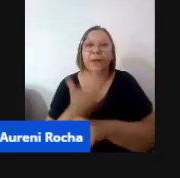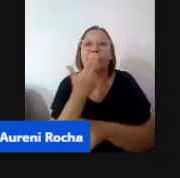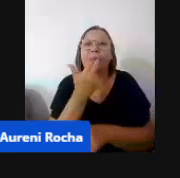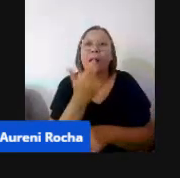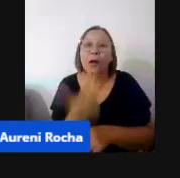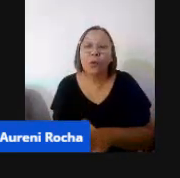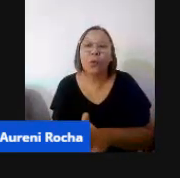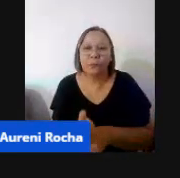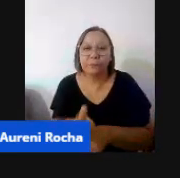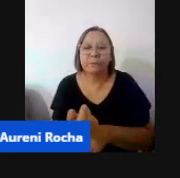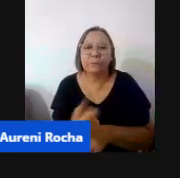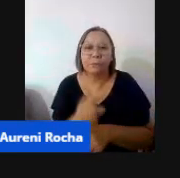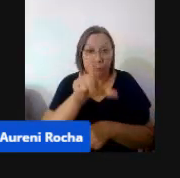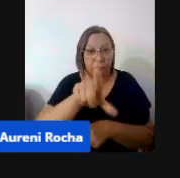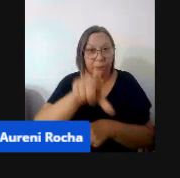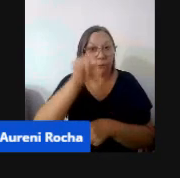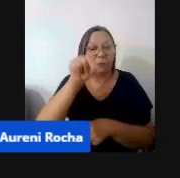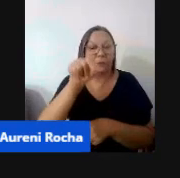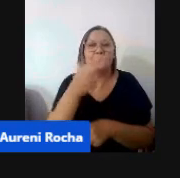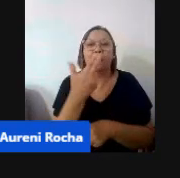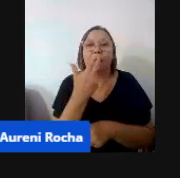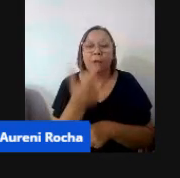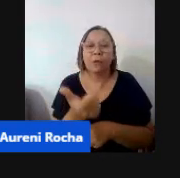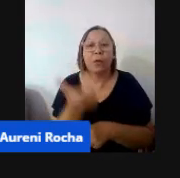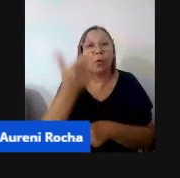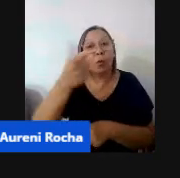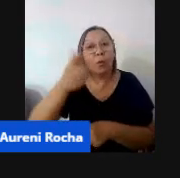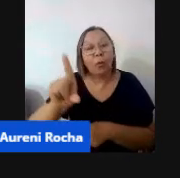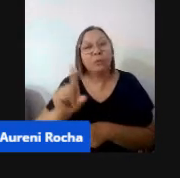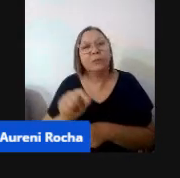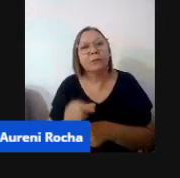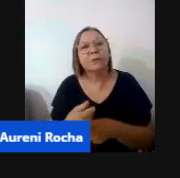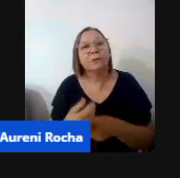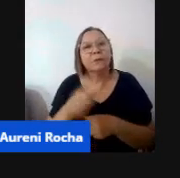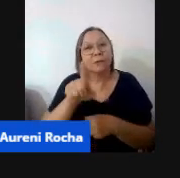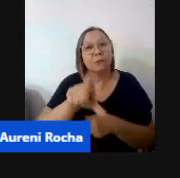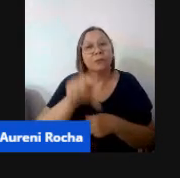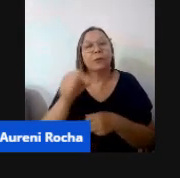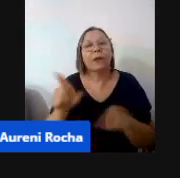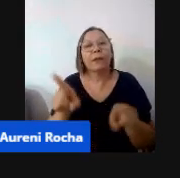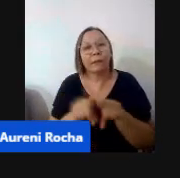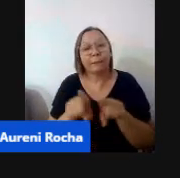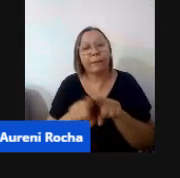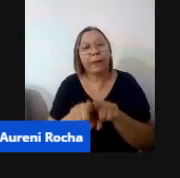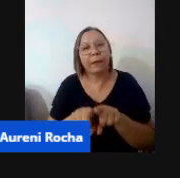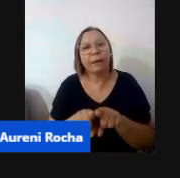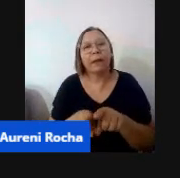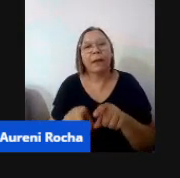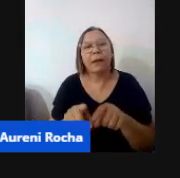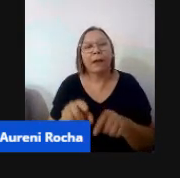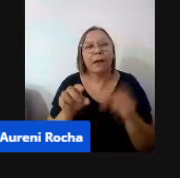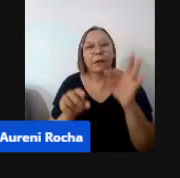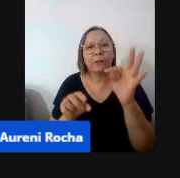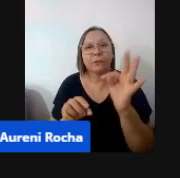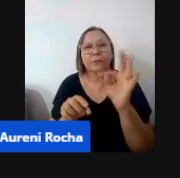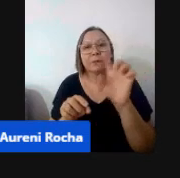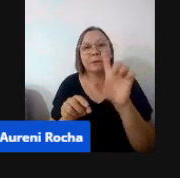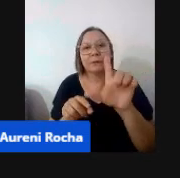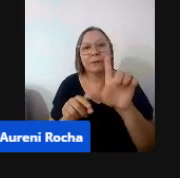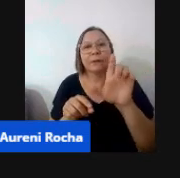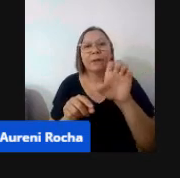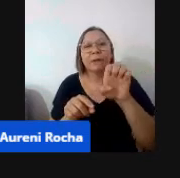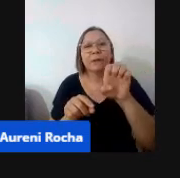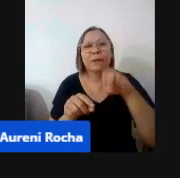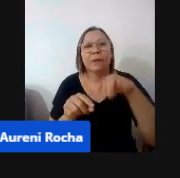disse anteriormente. Mas a outra opção seria você buscar os templates que já são prontos, ou seja,